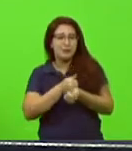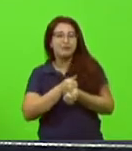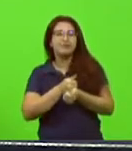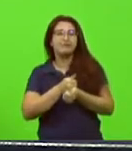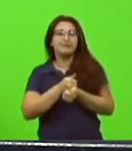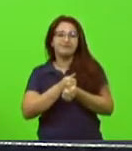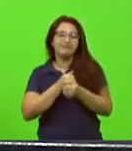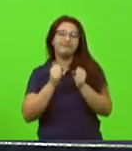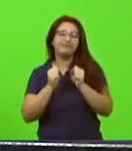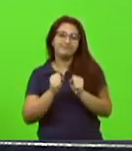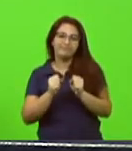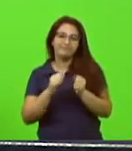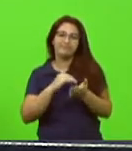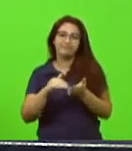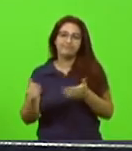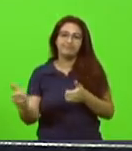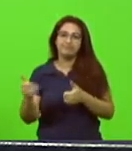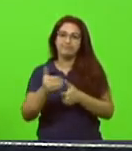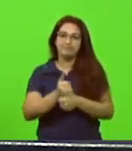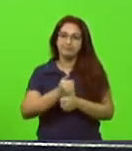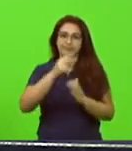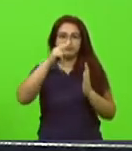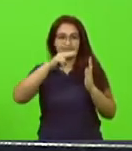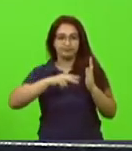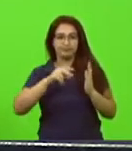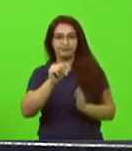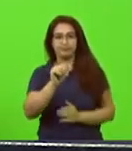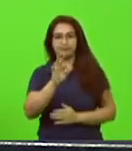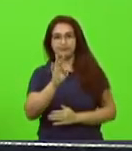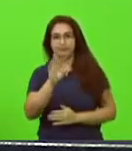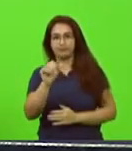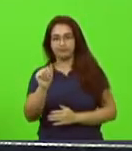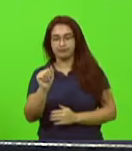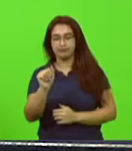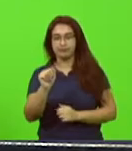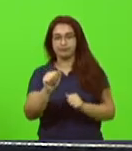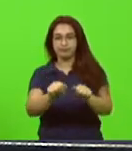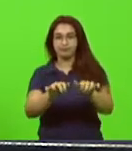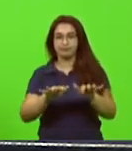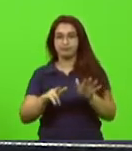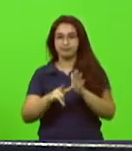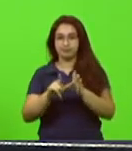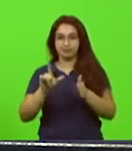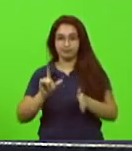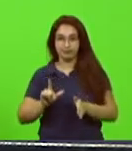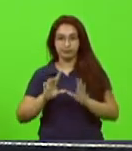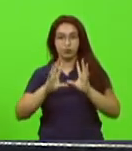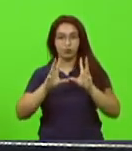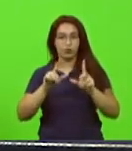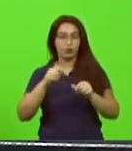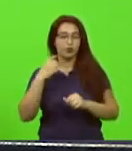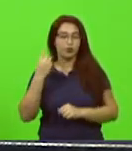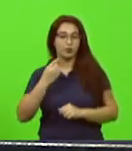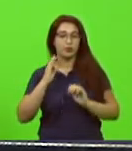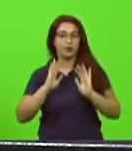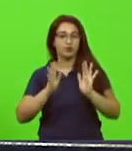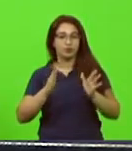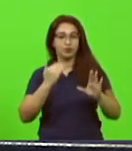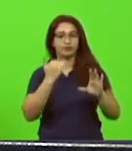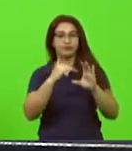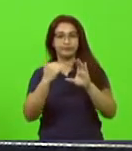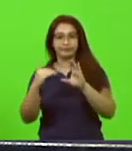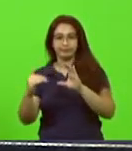hoc, possa fazer a leitura da ata da sessão anterior, que todos os deputados já receberam em seus e-mails.